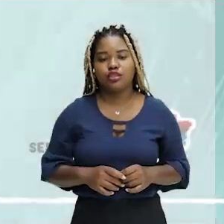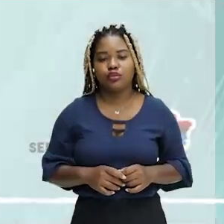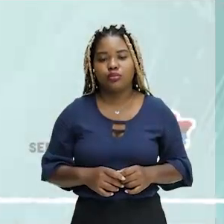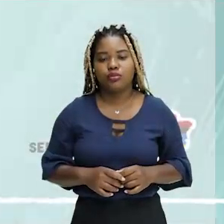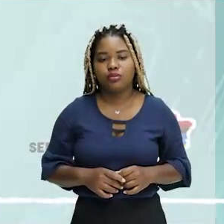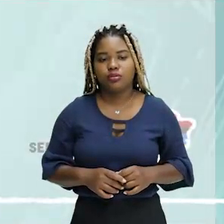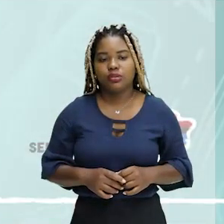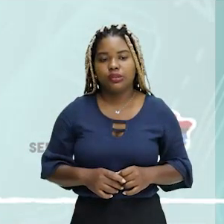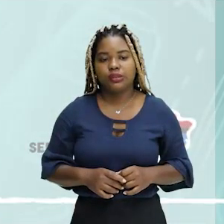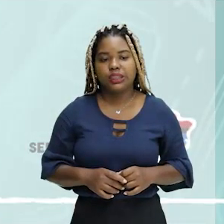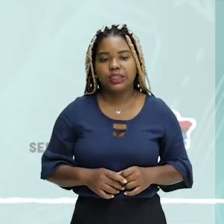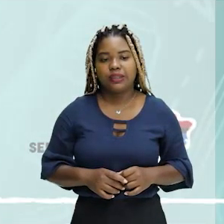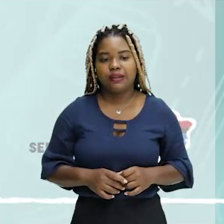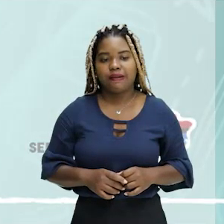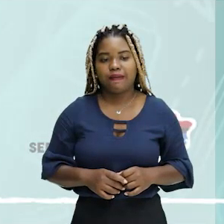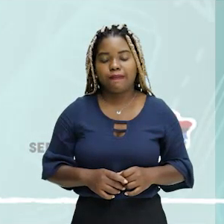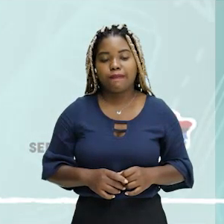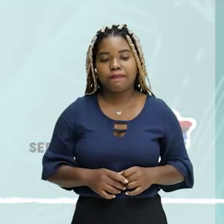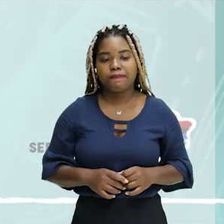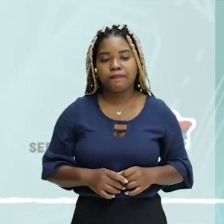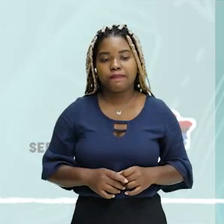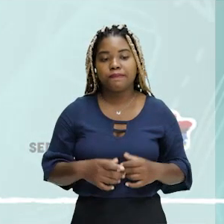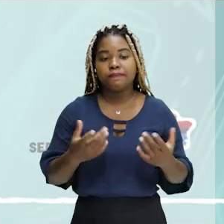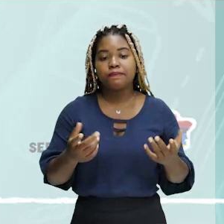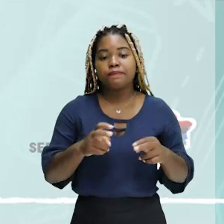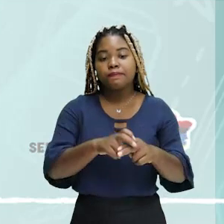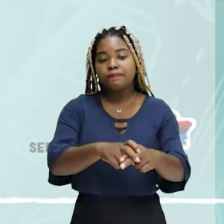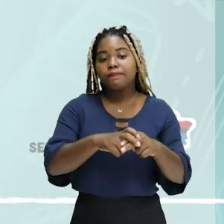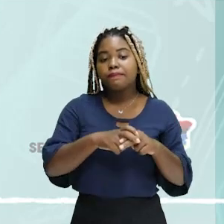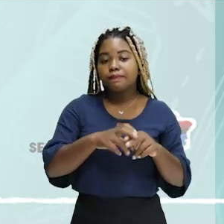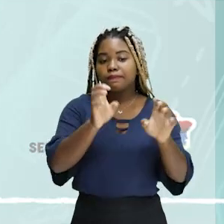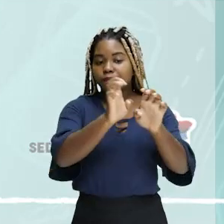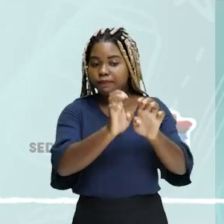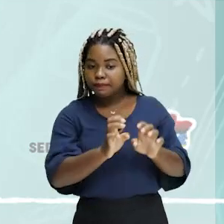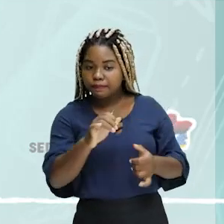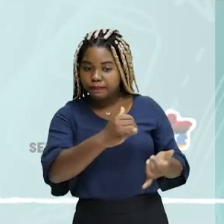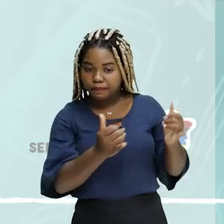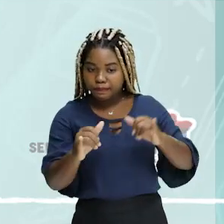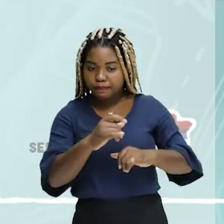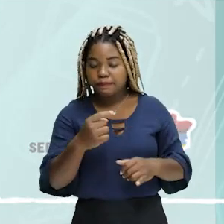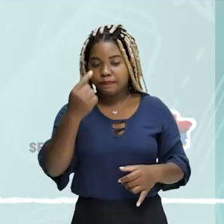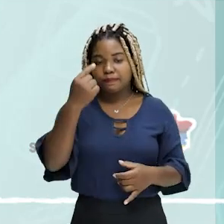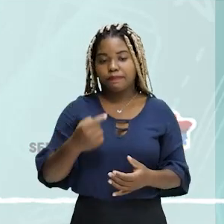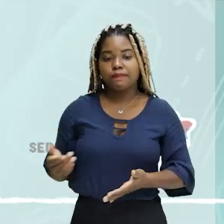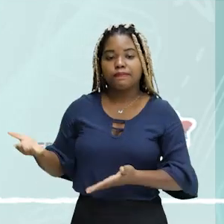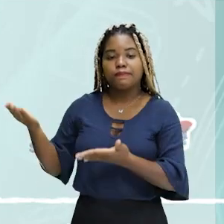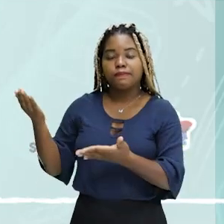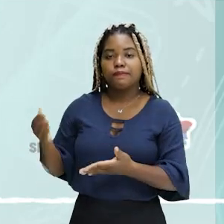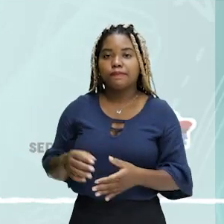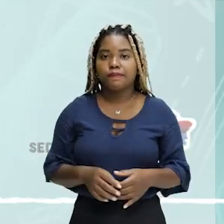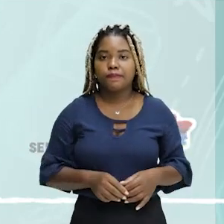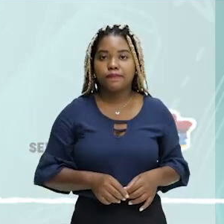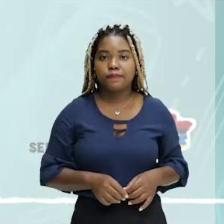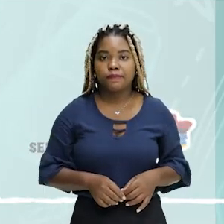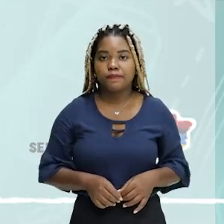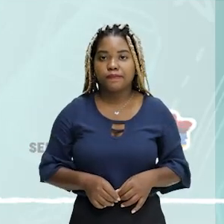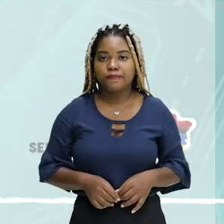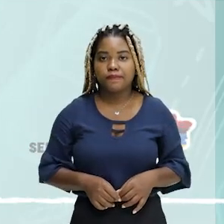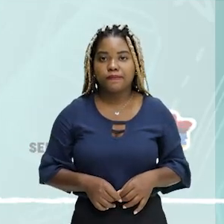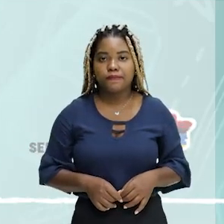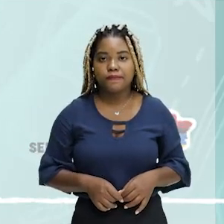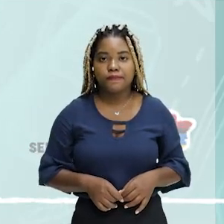Bom, considerando essas estruturas químicas que aparecem aqui no quadro, ó, observe aí na tela,